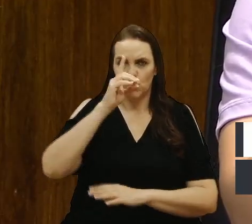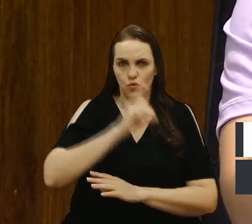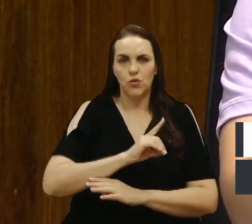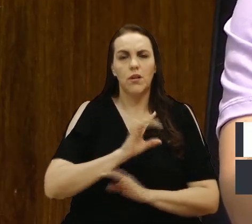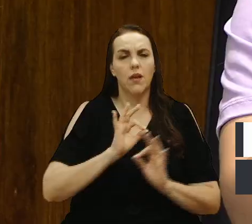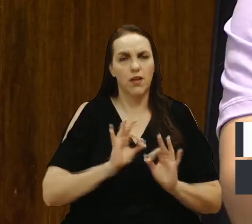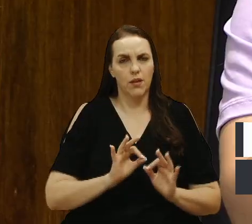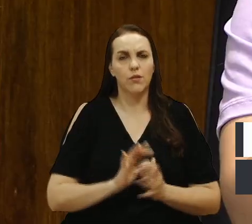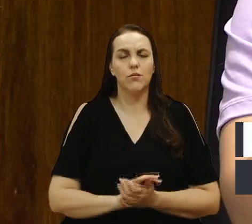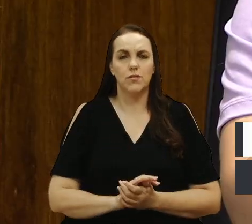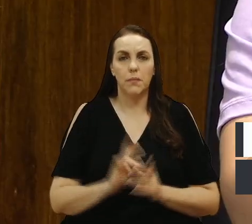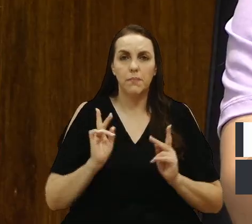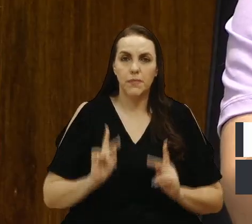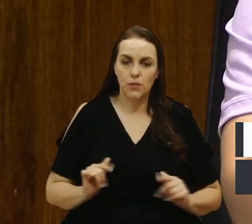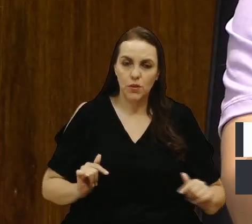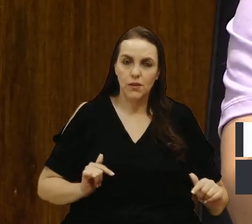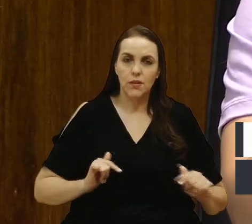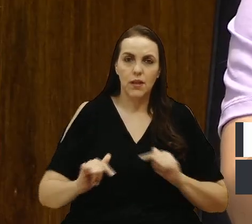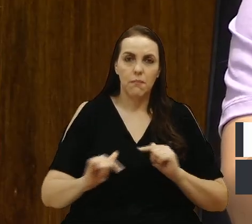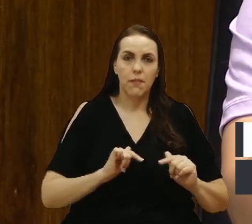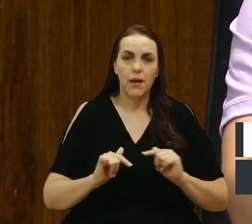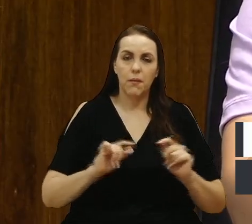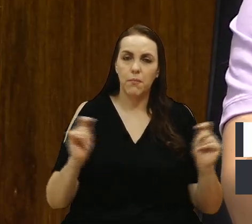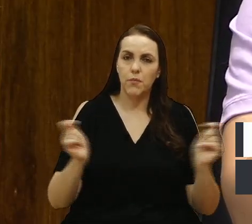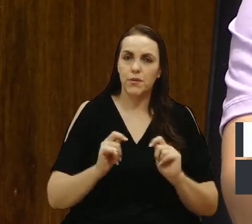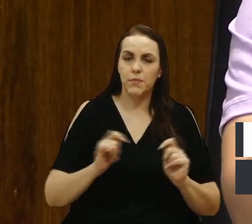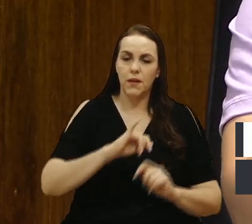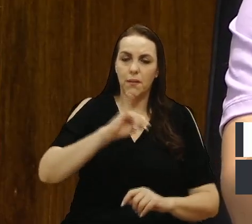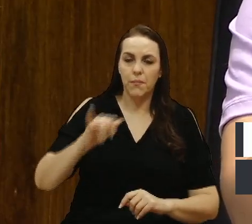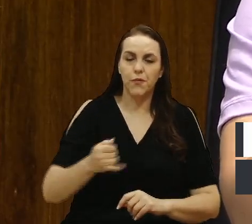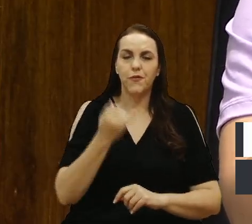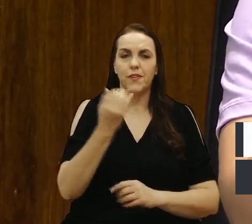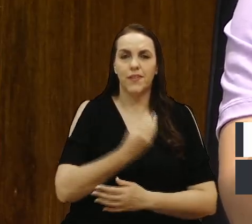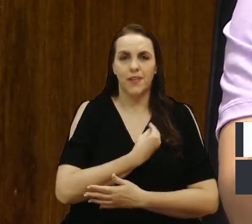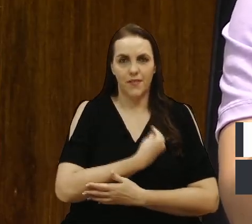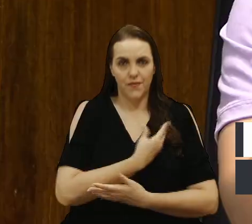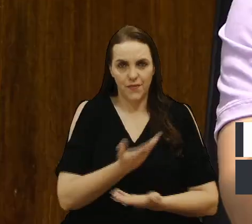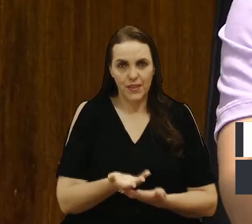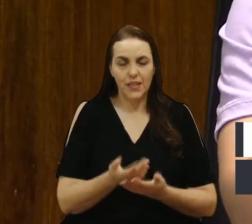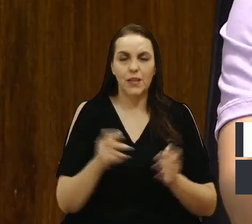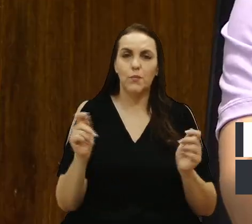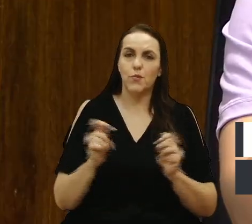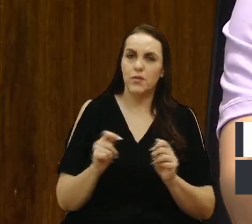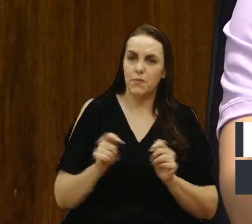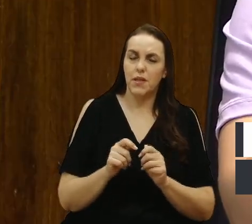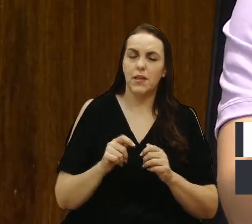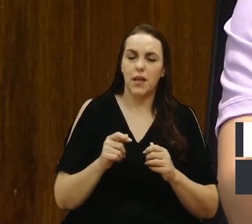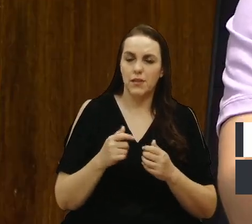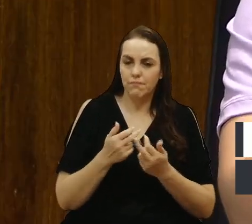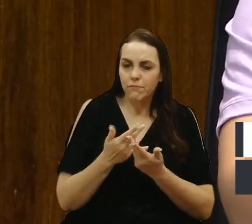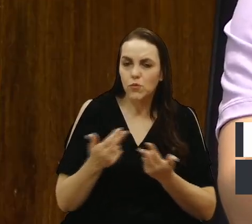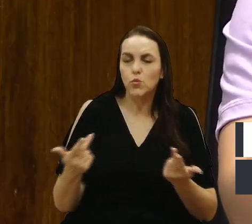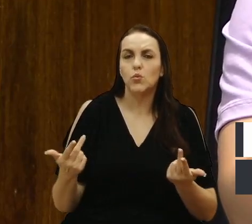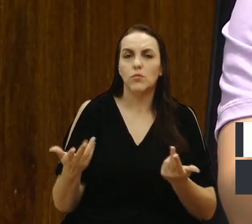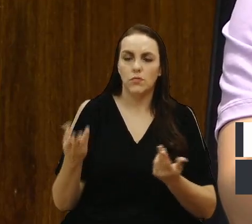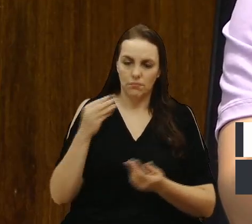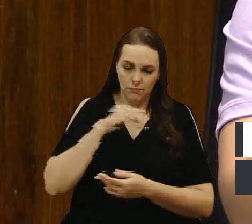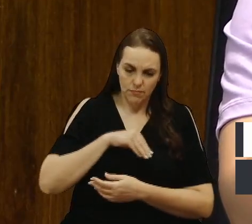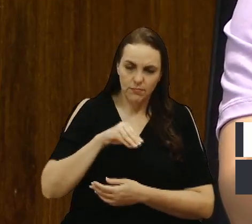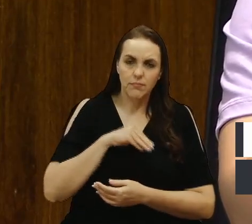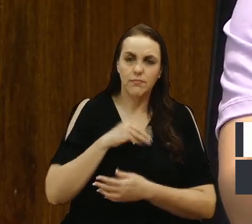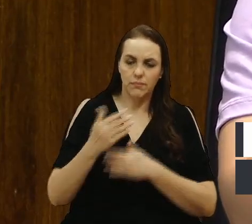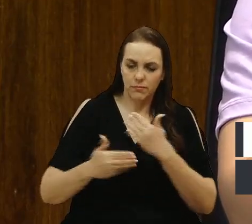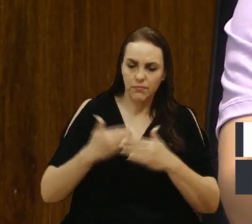Que as pessoas trabalhem, mas elas possam também aproveitar a sua vida, elas possam aproveitar os frutos do seu trabalho. E a gente sabe que